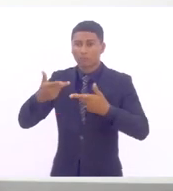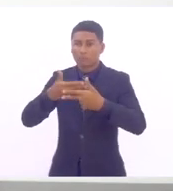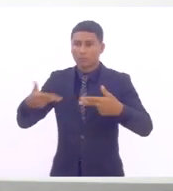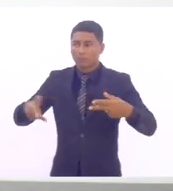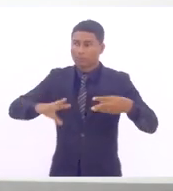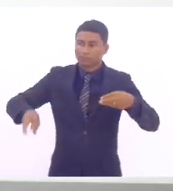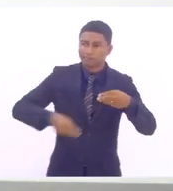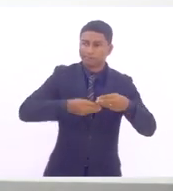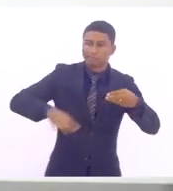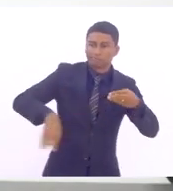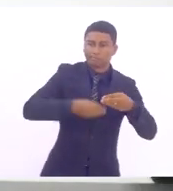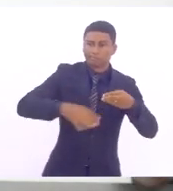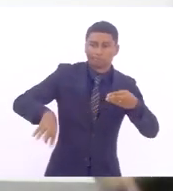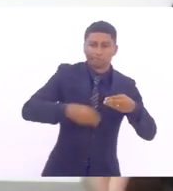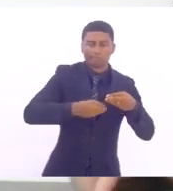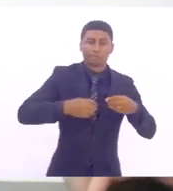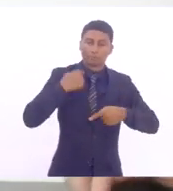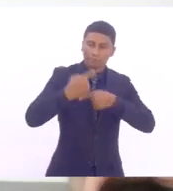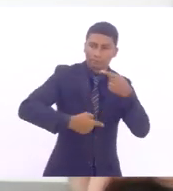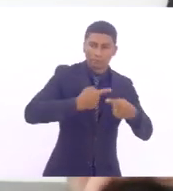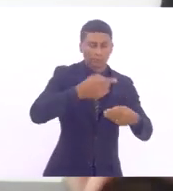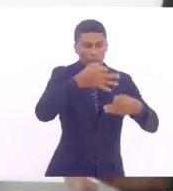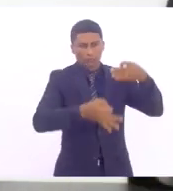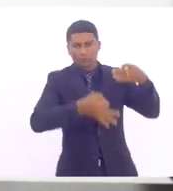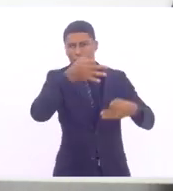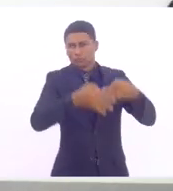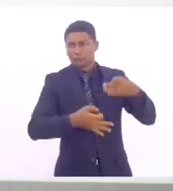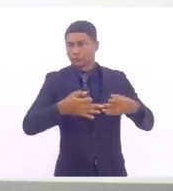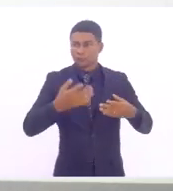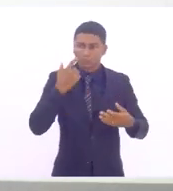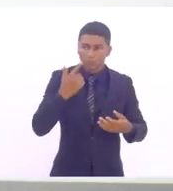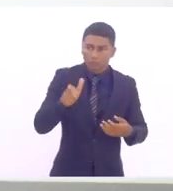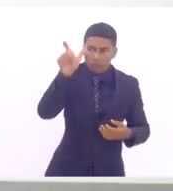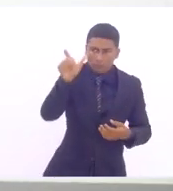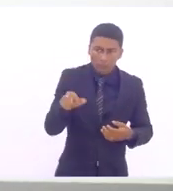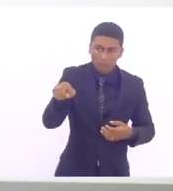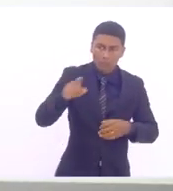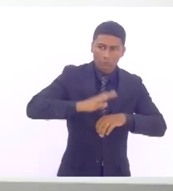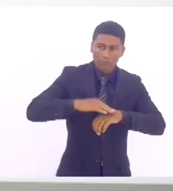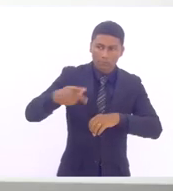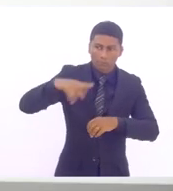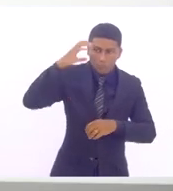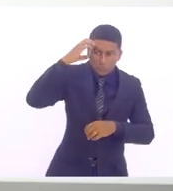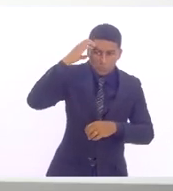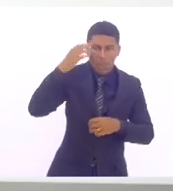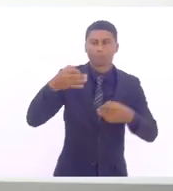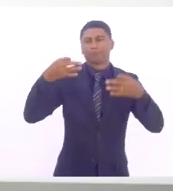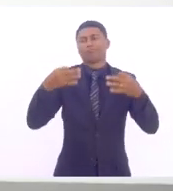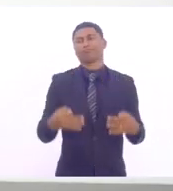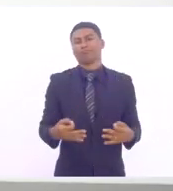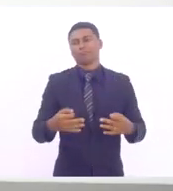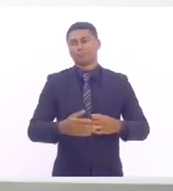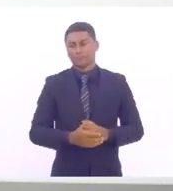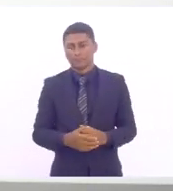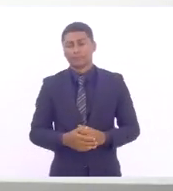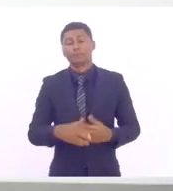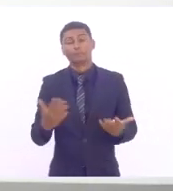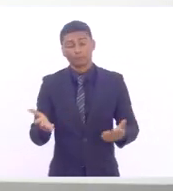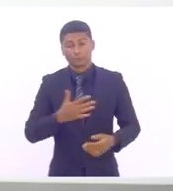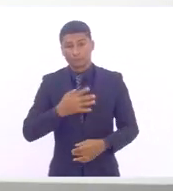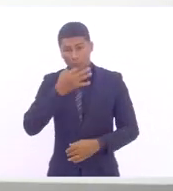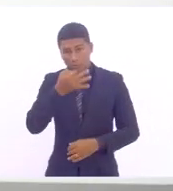para formar um juízo de maior certeza com relação àquela pessoa que está sendo investigada. E, no entender, no meu entender